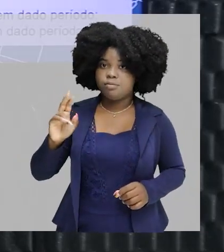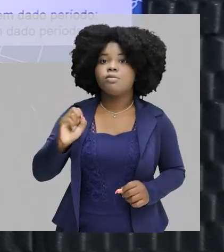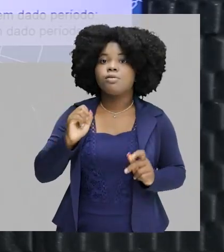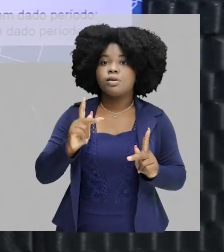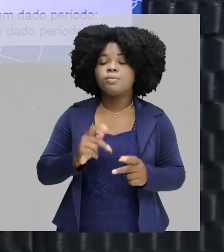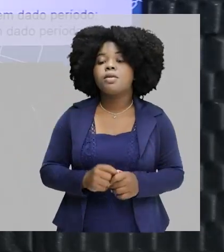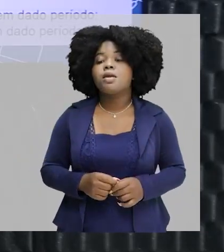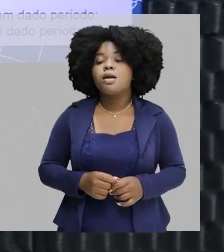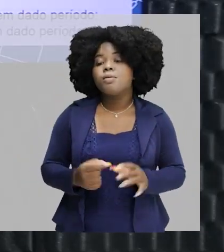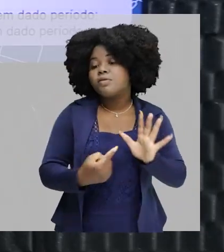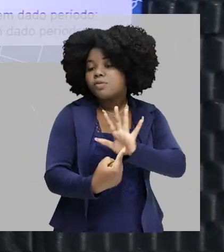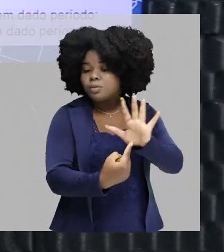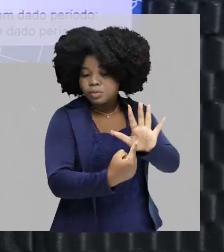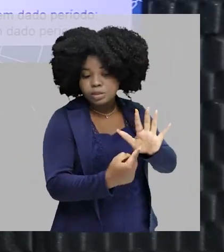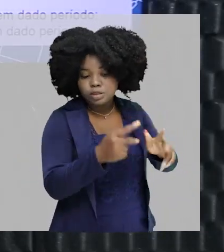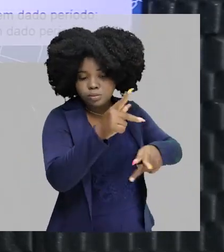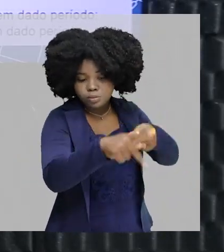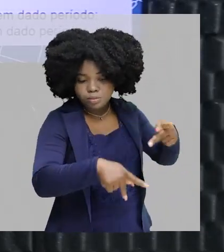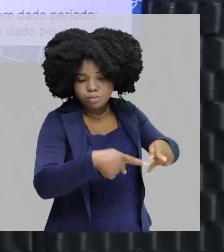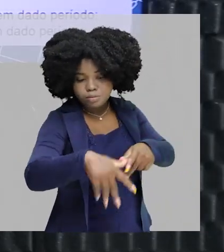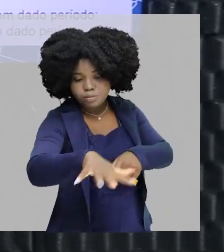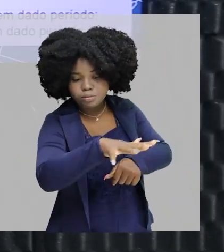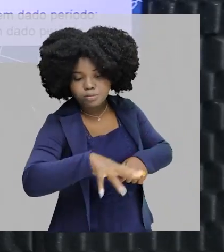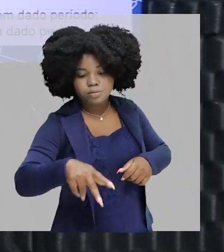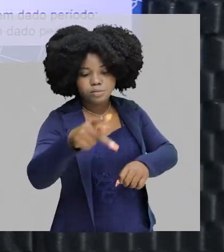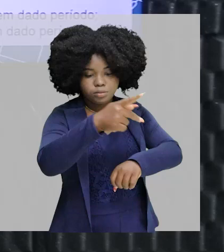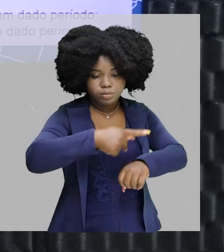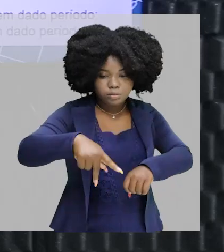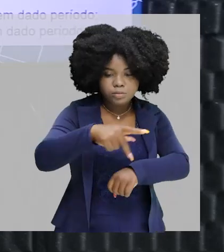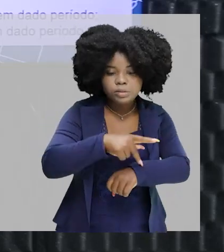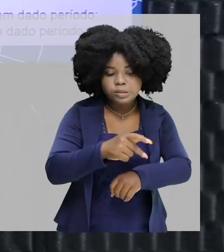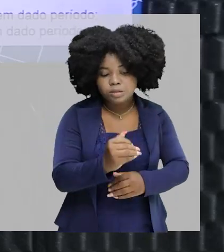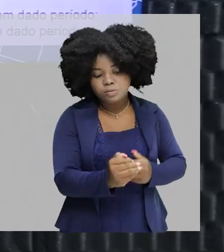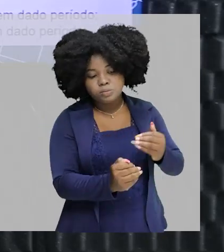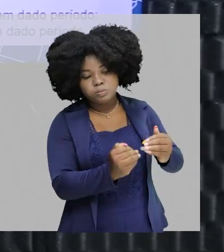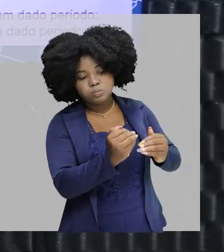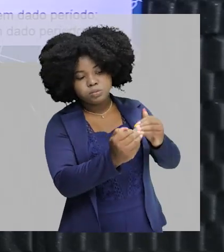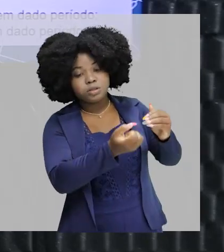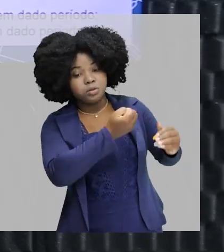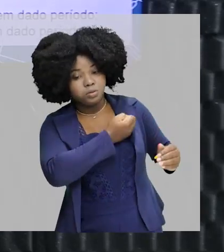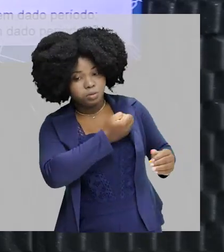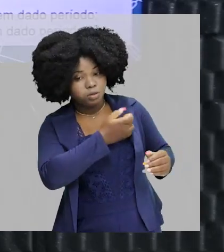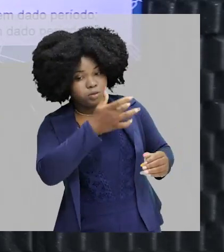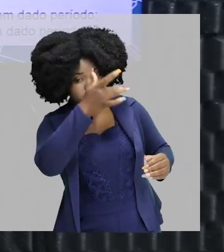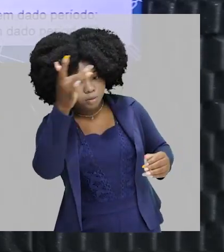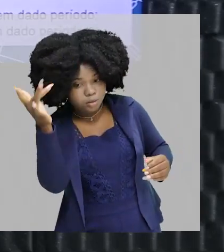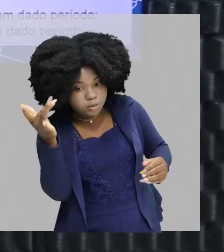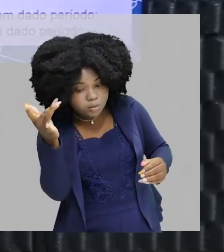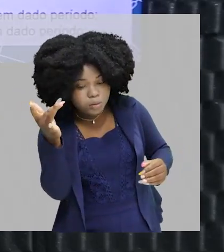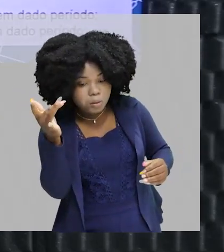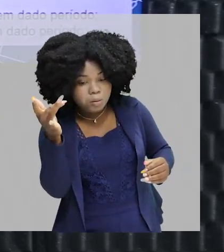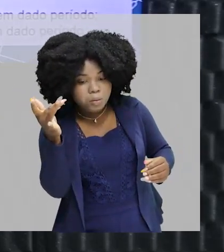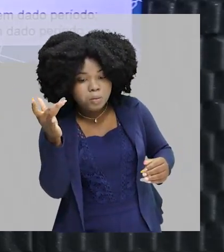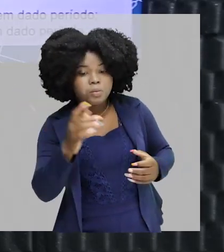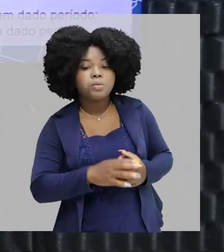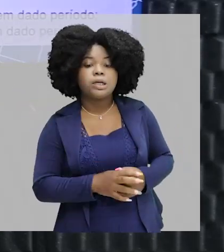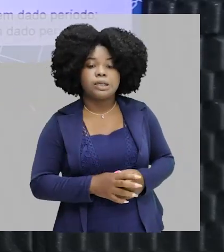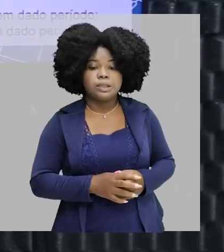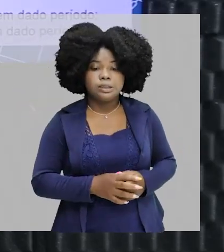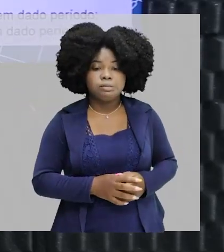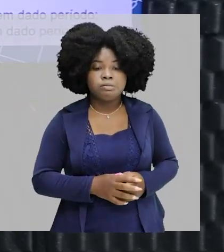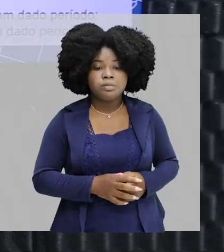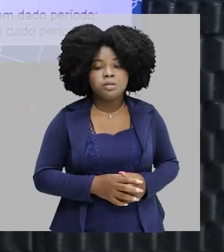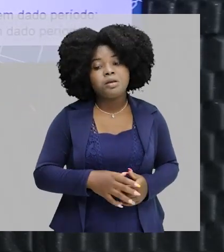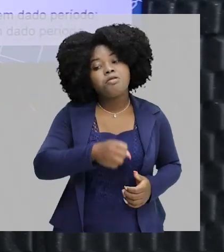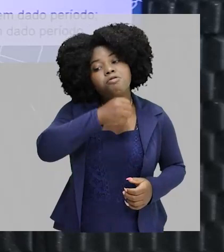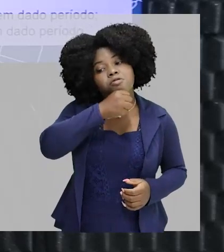uma população de uma região, de um país, ela vai crescer em número de habitantes, se manter em número e envelhecer